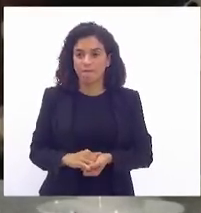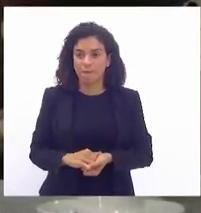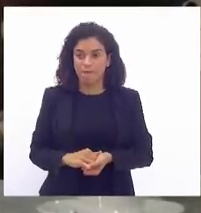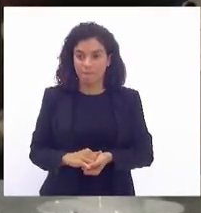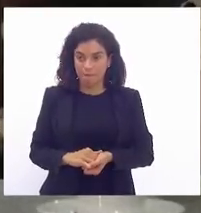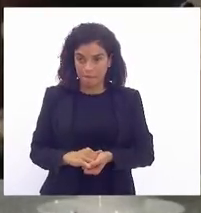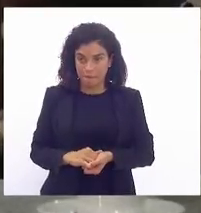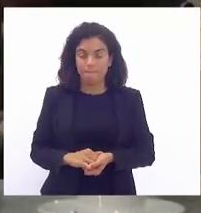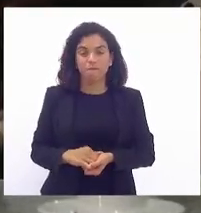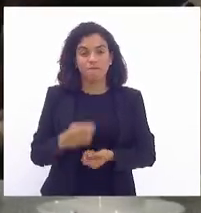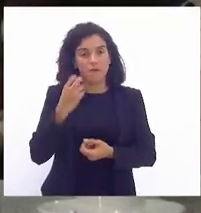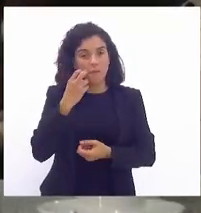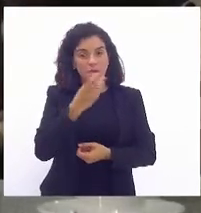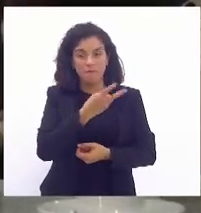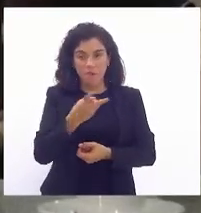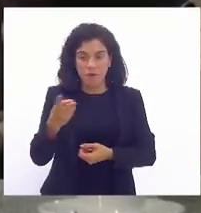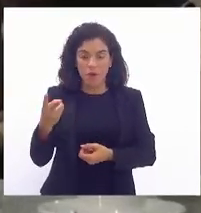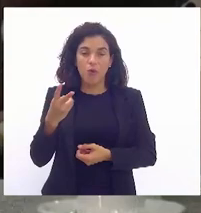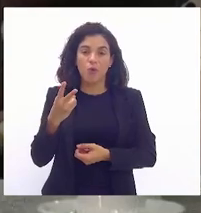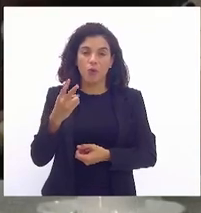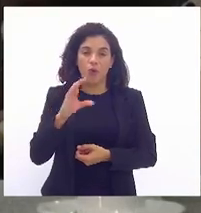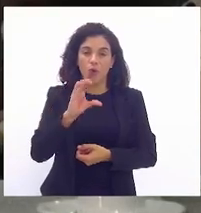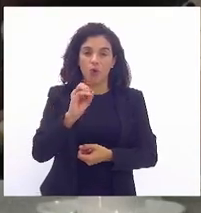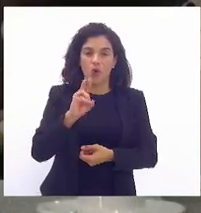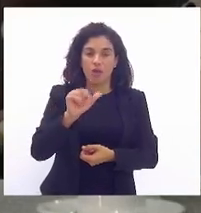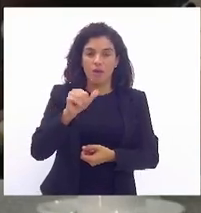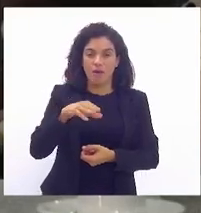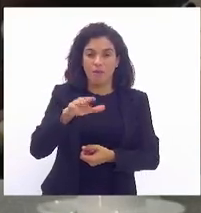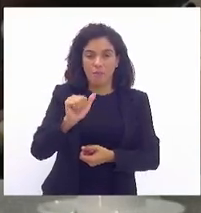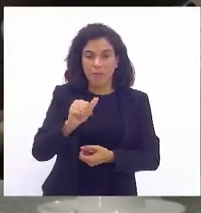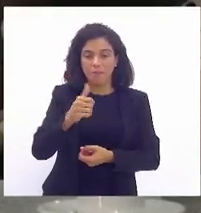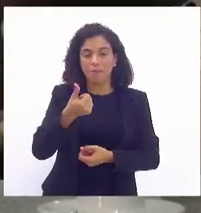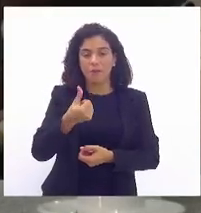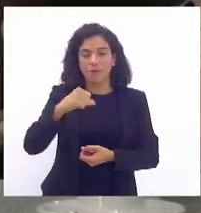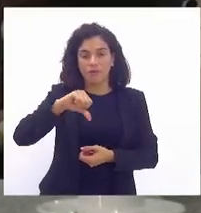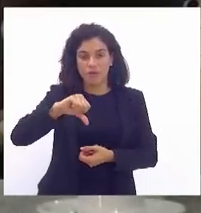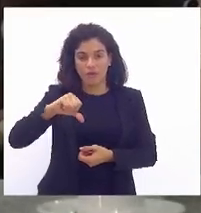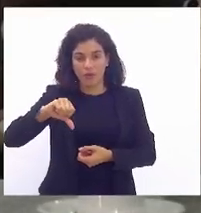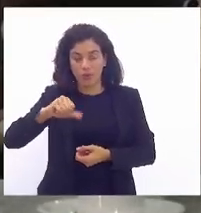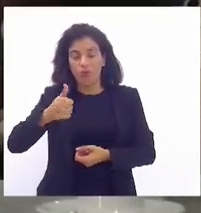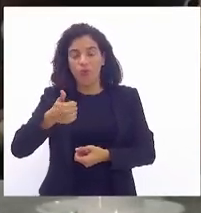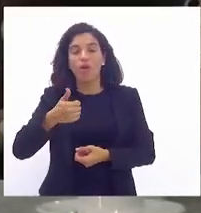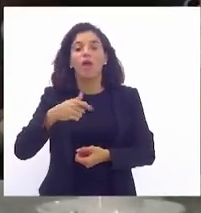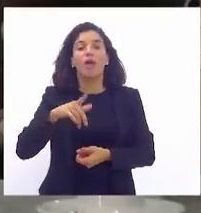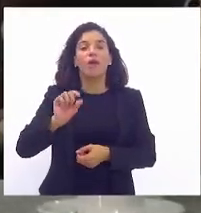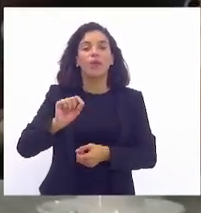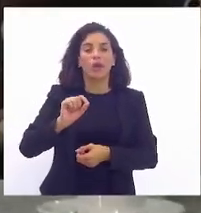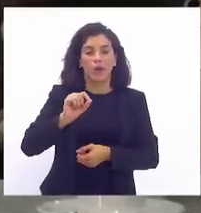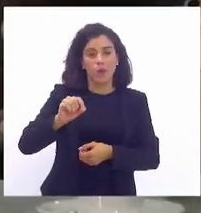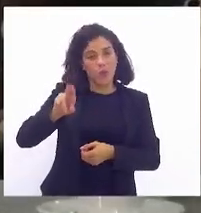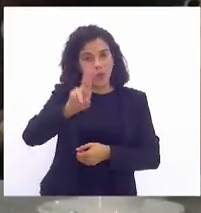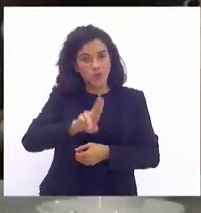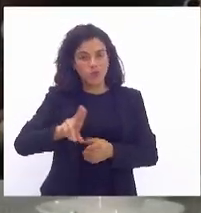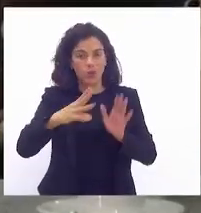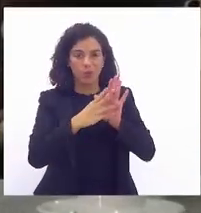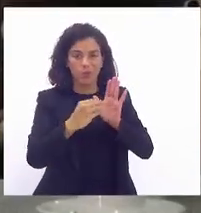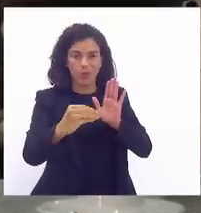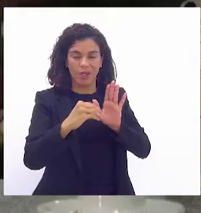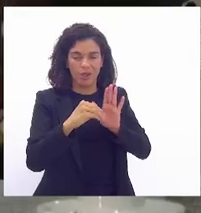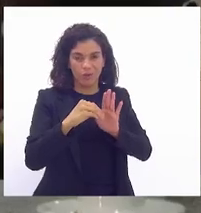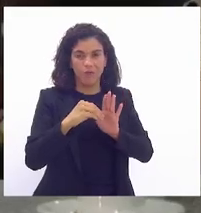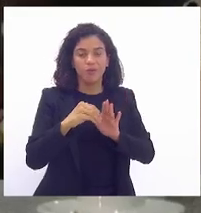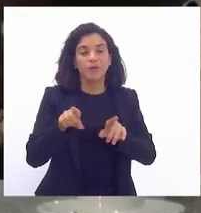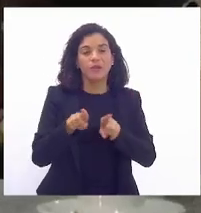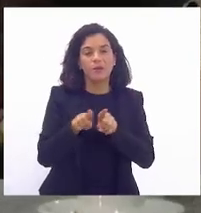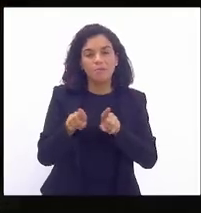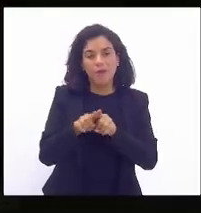Como a gente viu, a CONAMA, 491, ela usou o padrão da OMS de 2005. E foram definidos